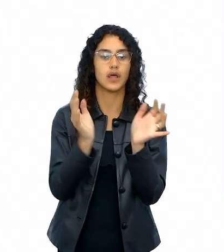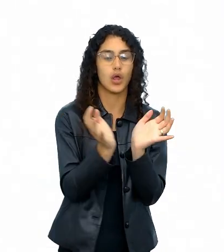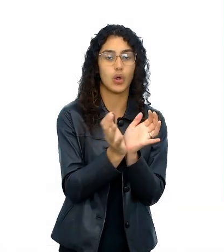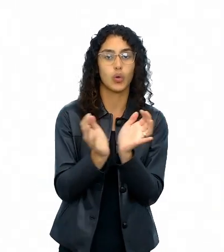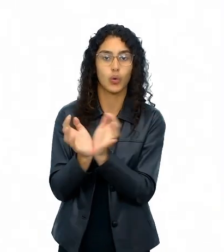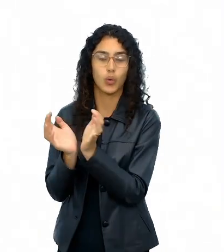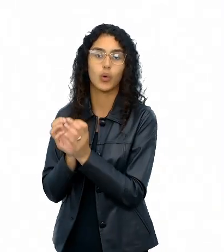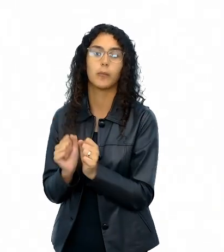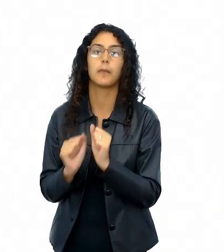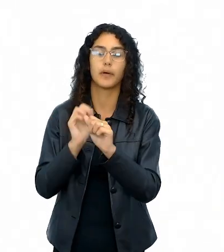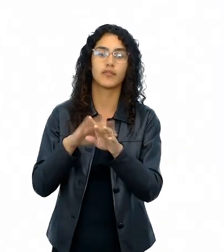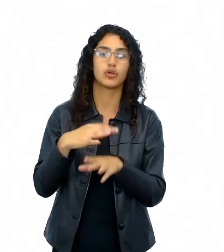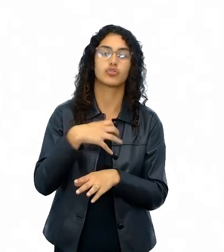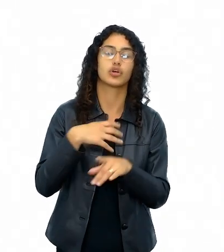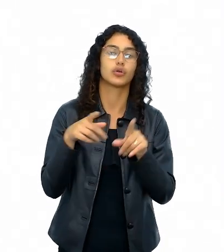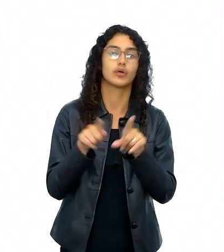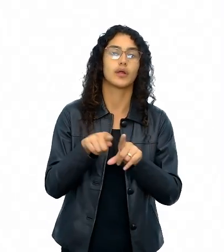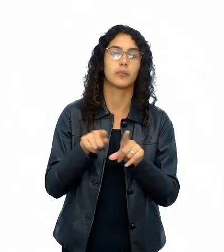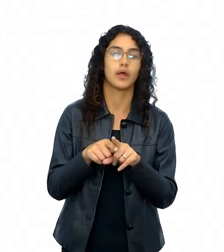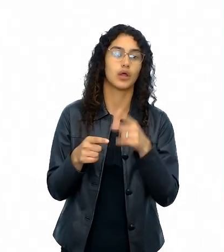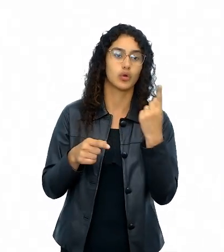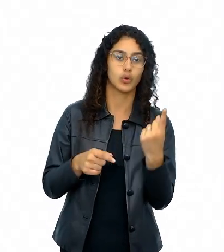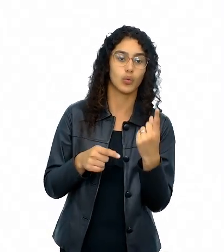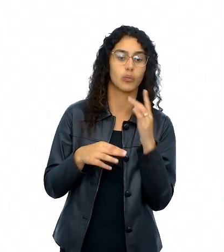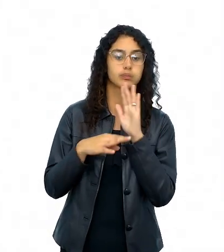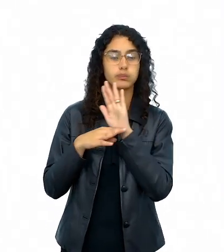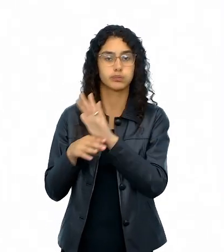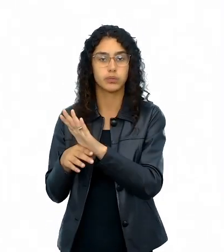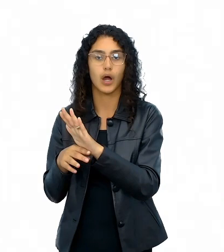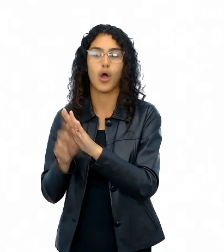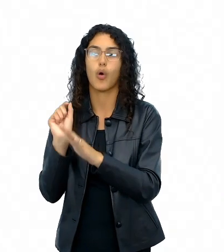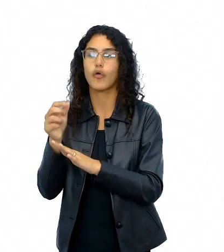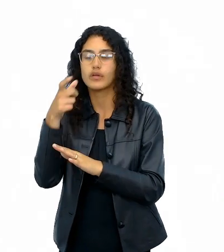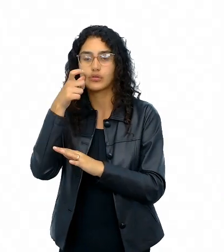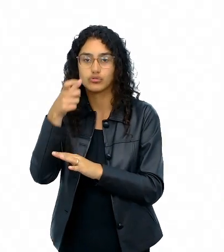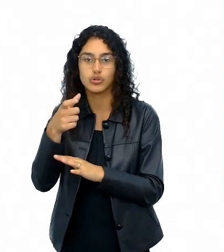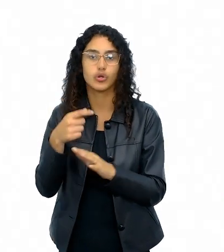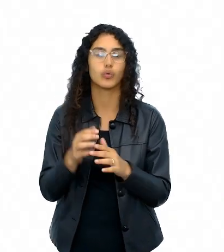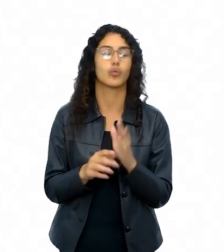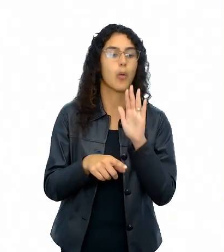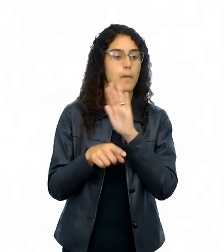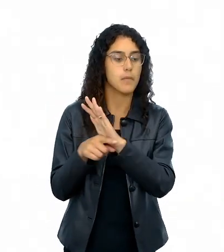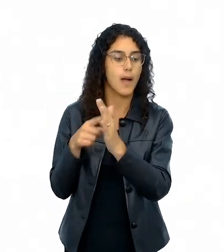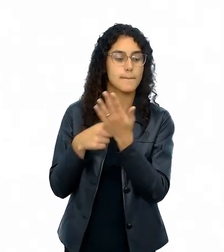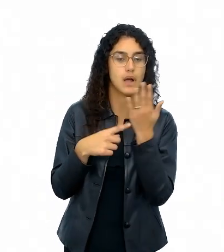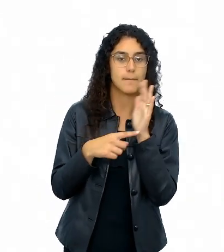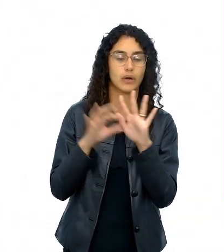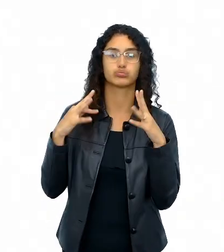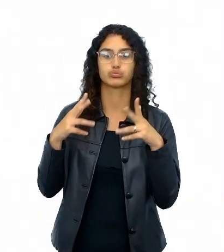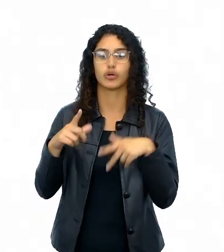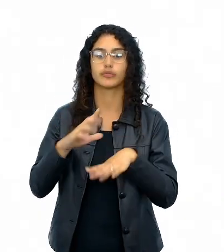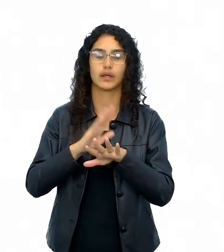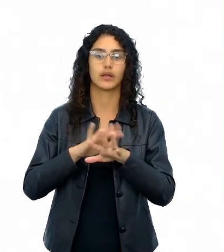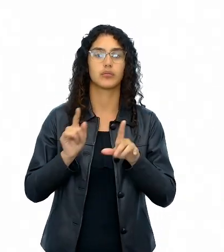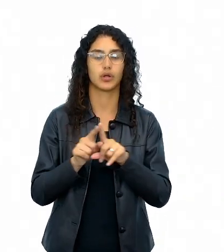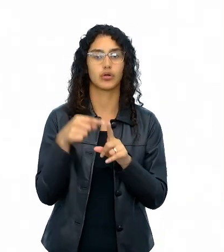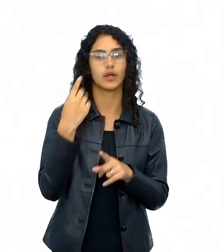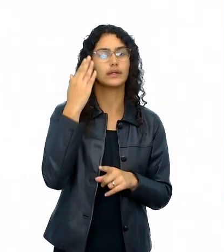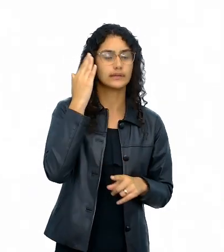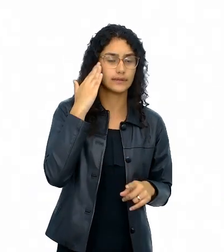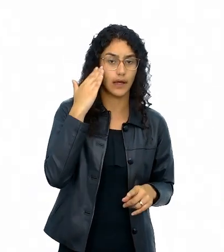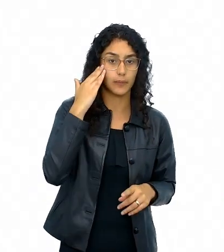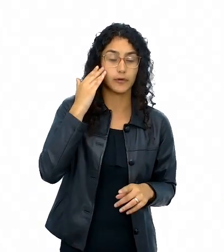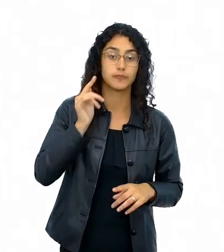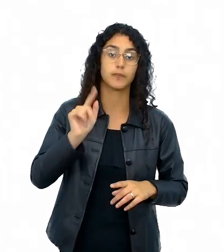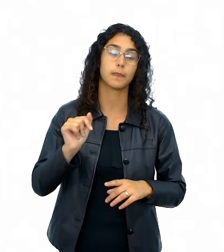grupos, podemos trabalhar de uma maneira que um estudante conta para o outro o que assistiu, todas aquelas metodologias ativas que a gente sabe também